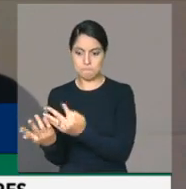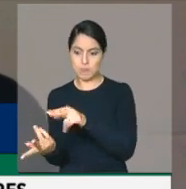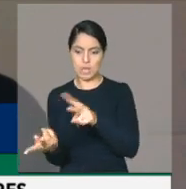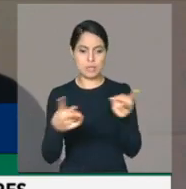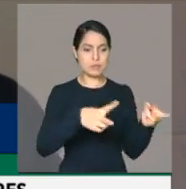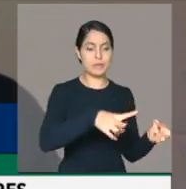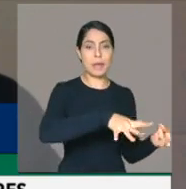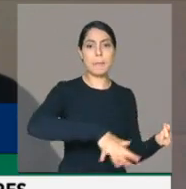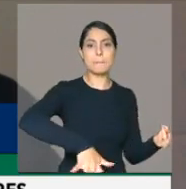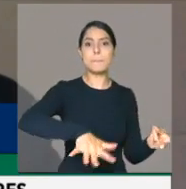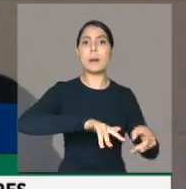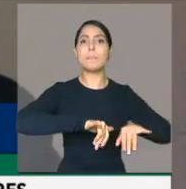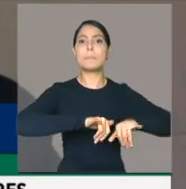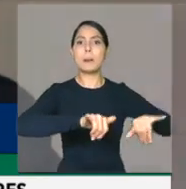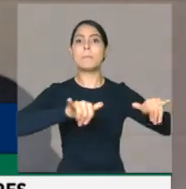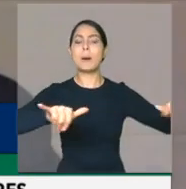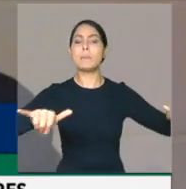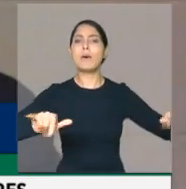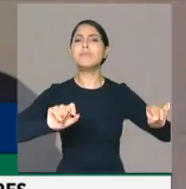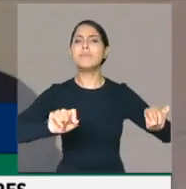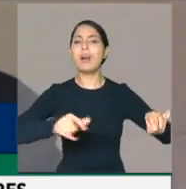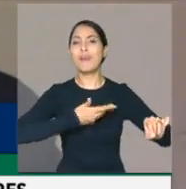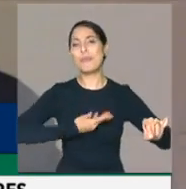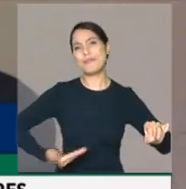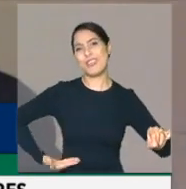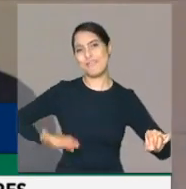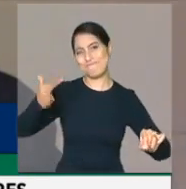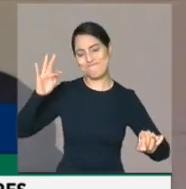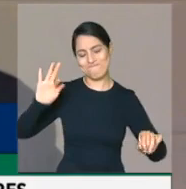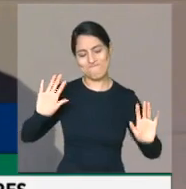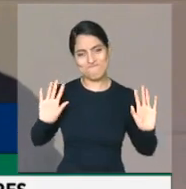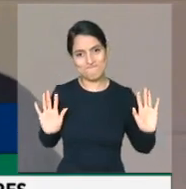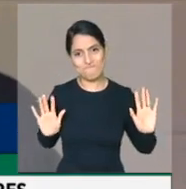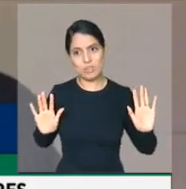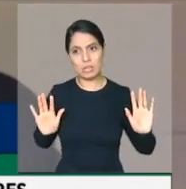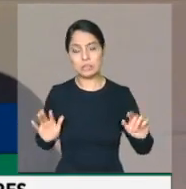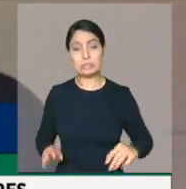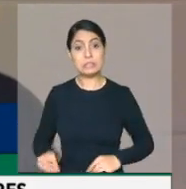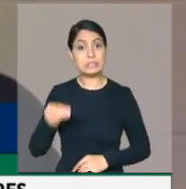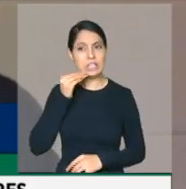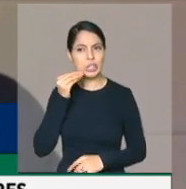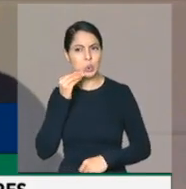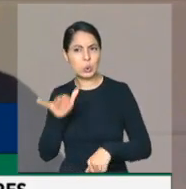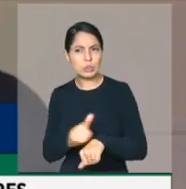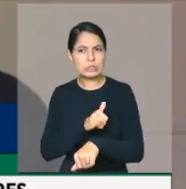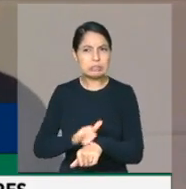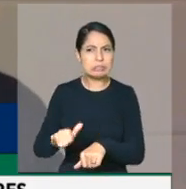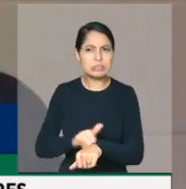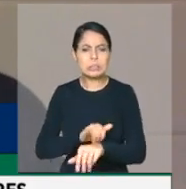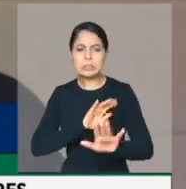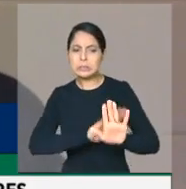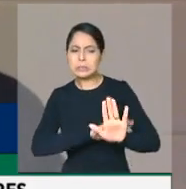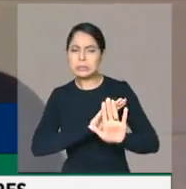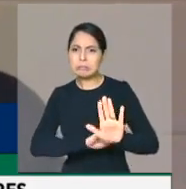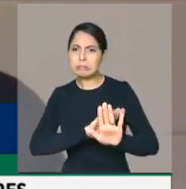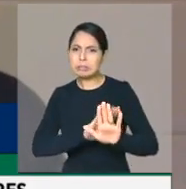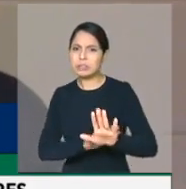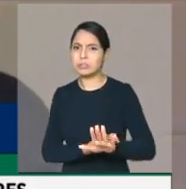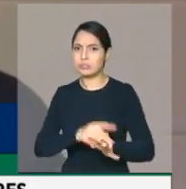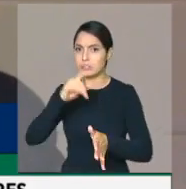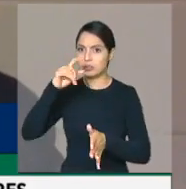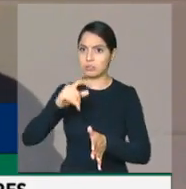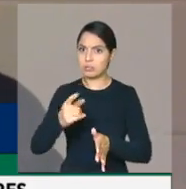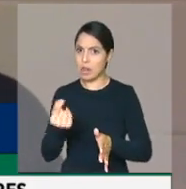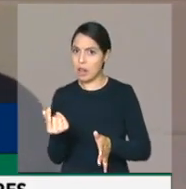a propaganda do governo. O governo tentou fazer uma maquiagem nesse contrabando fiscal que